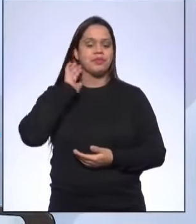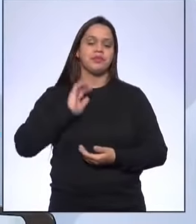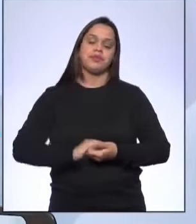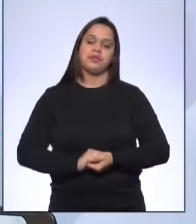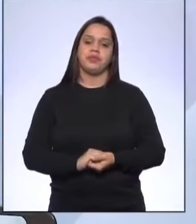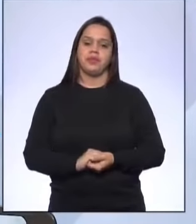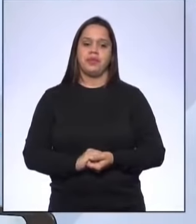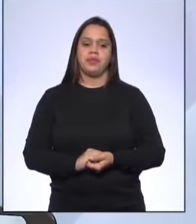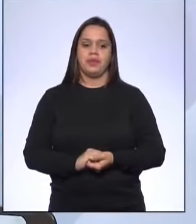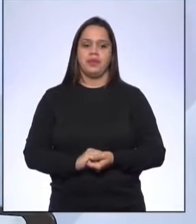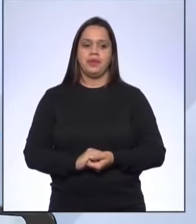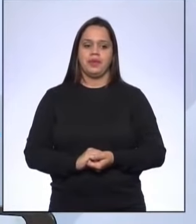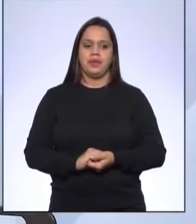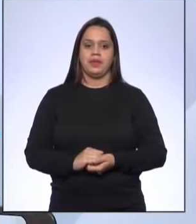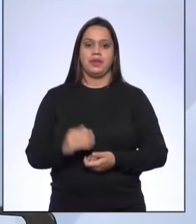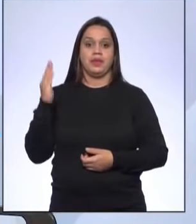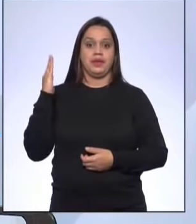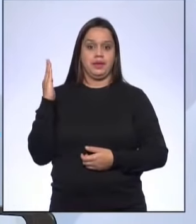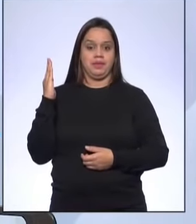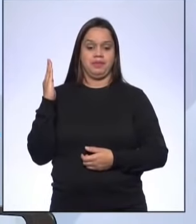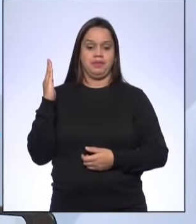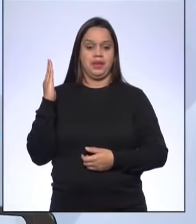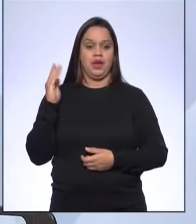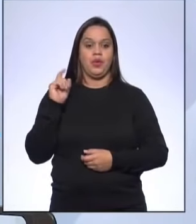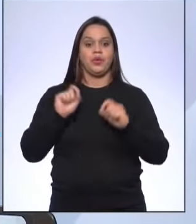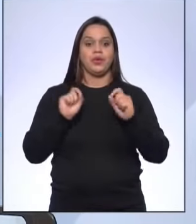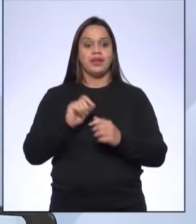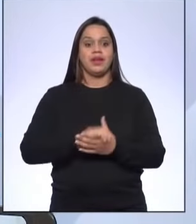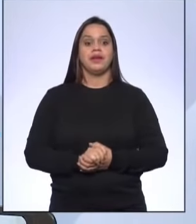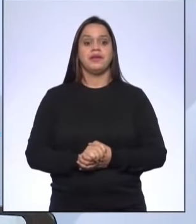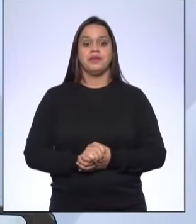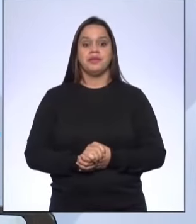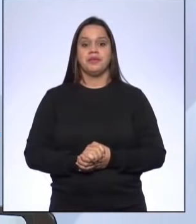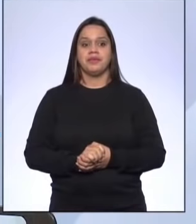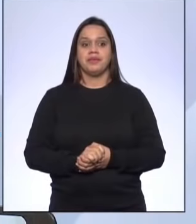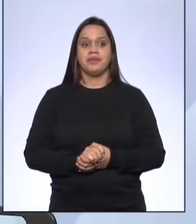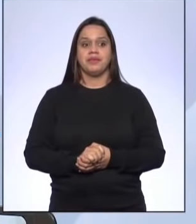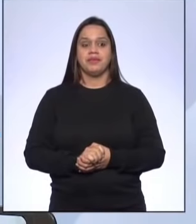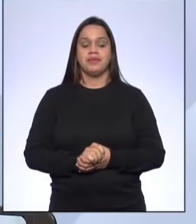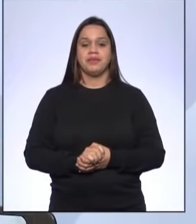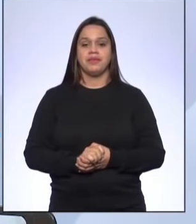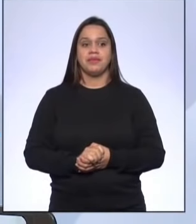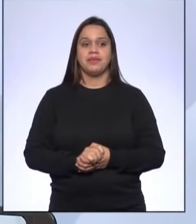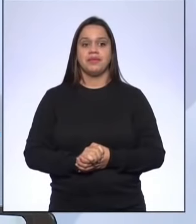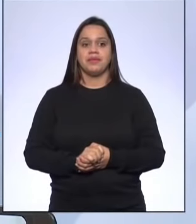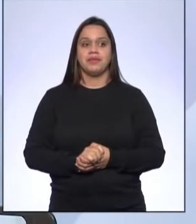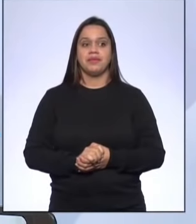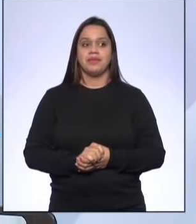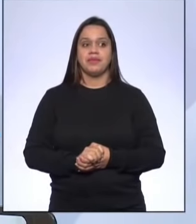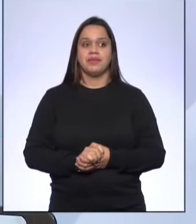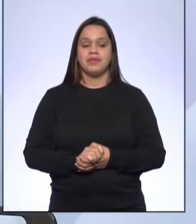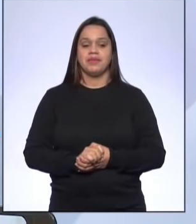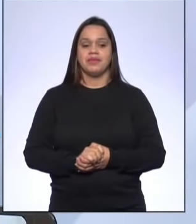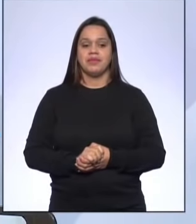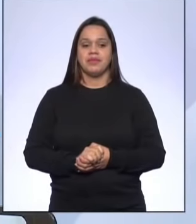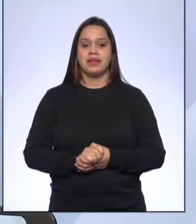vamos lá força e a nova velho peito